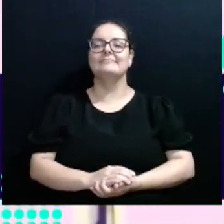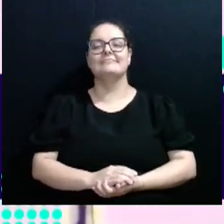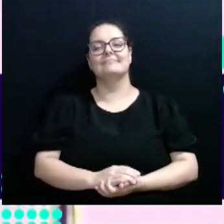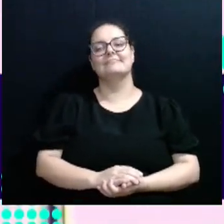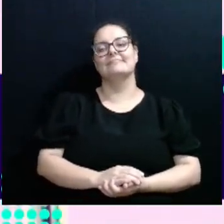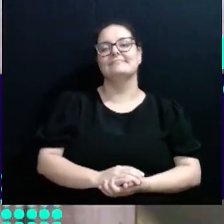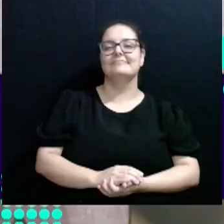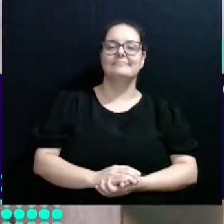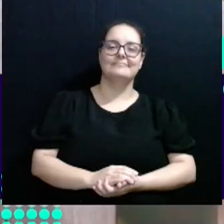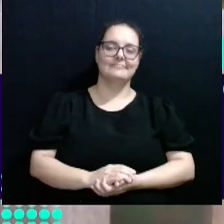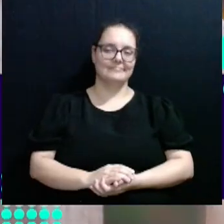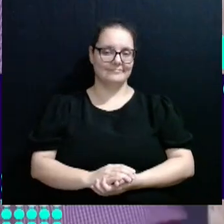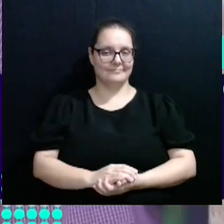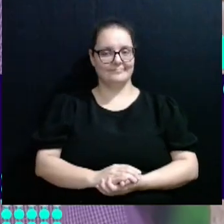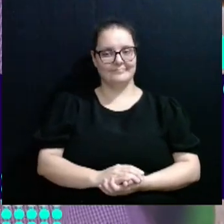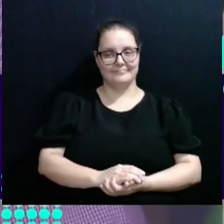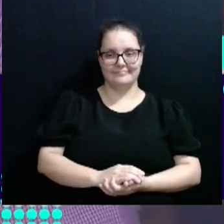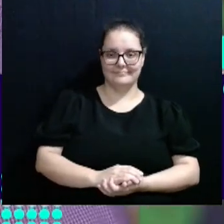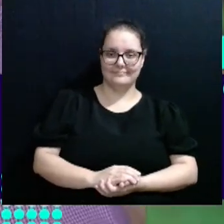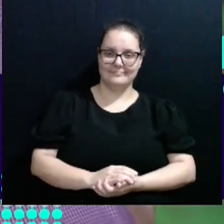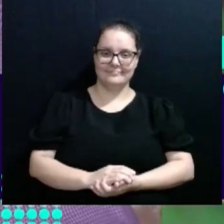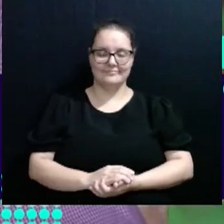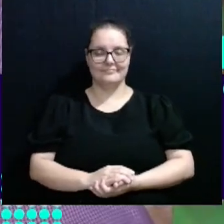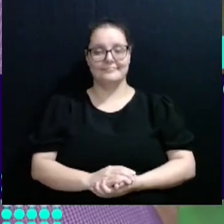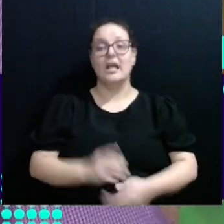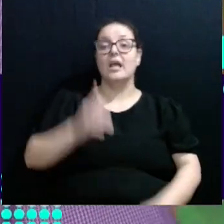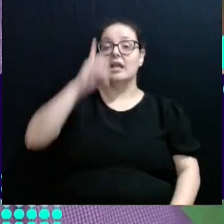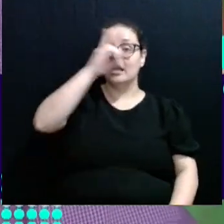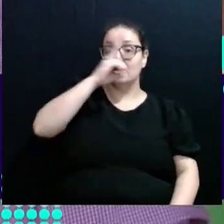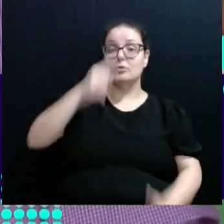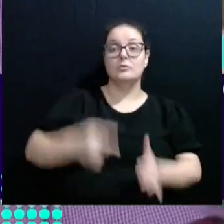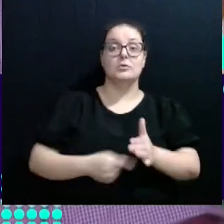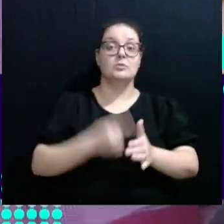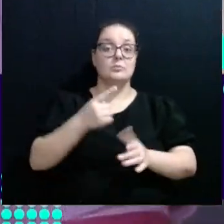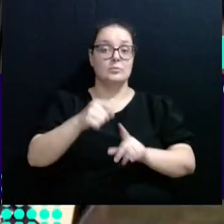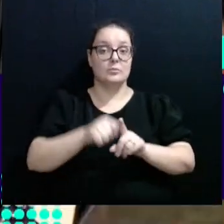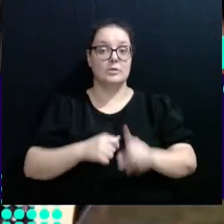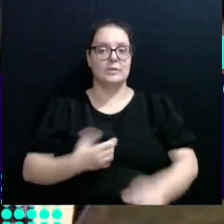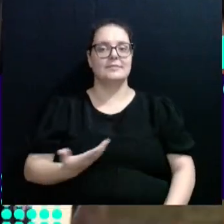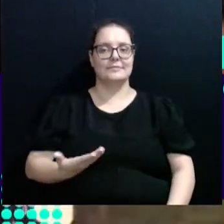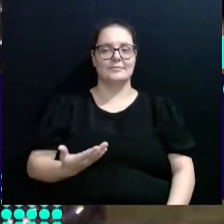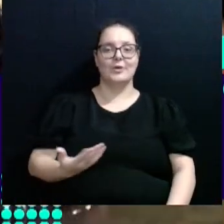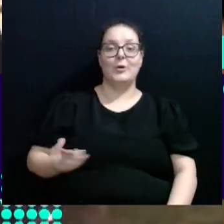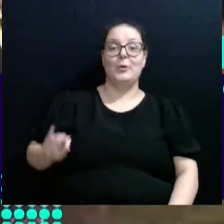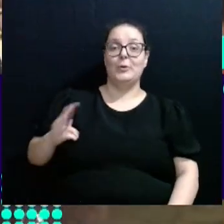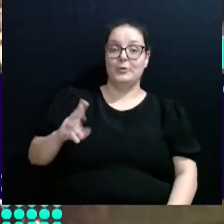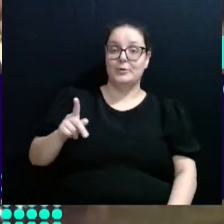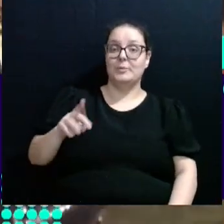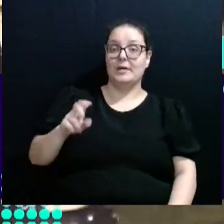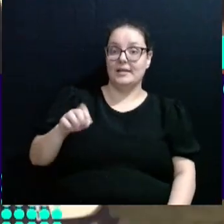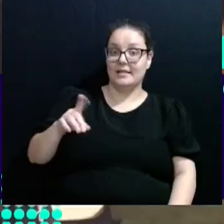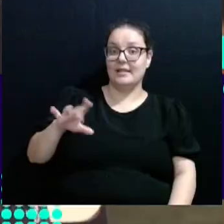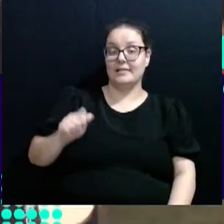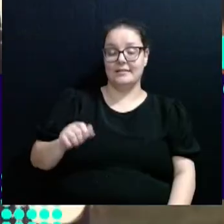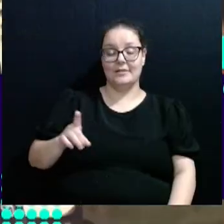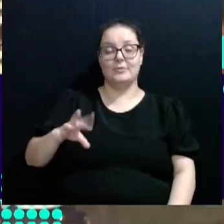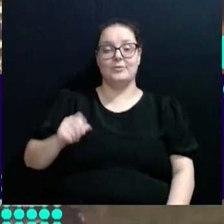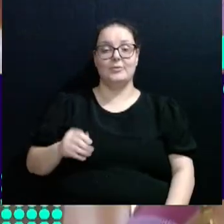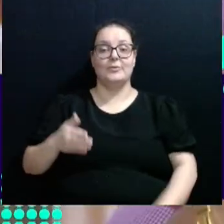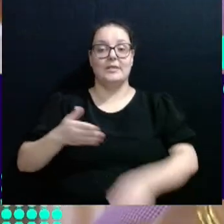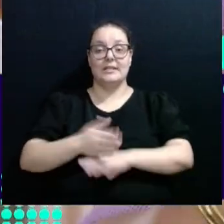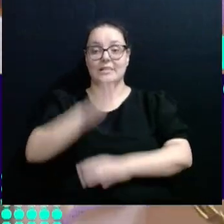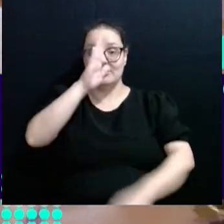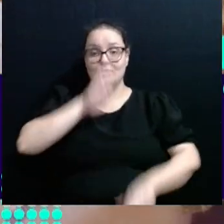chorando. E domingo, dia 1º, tem o trio Parada Dura com entrada franca na pista.